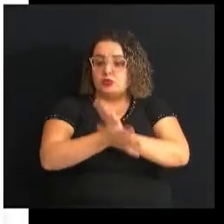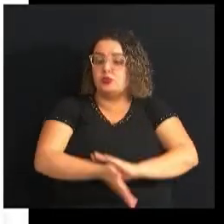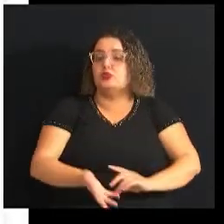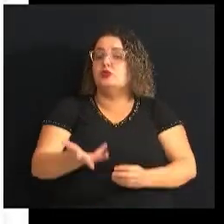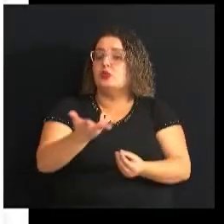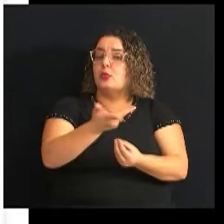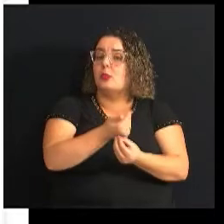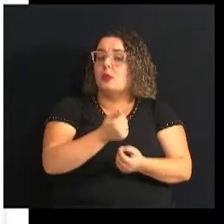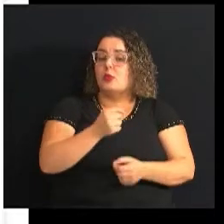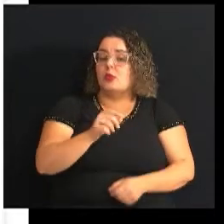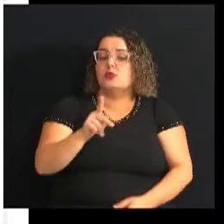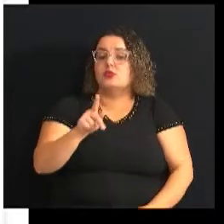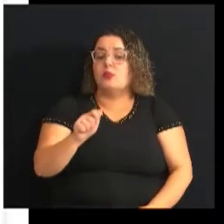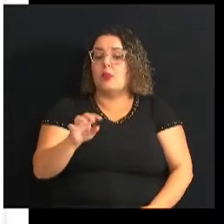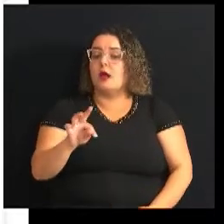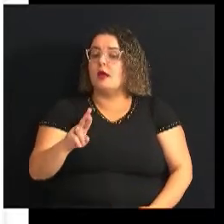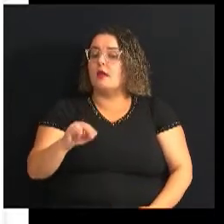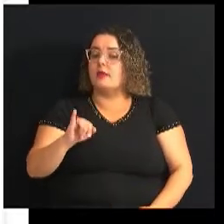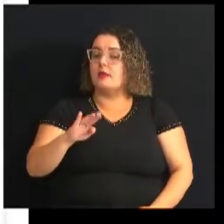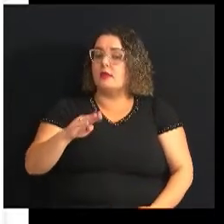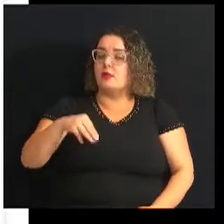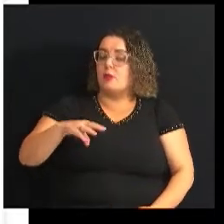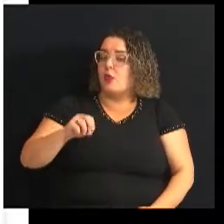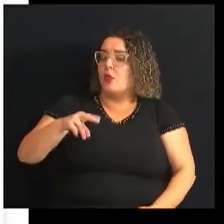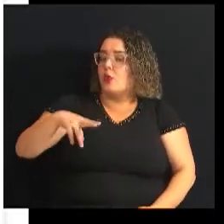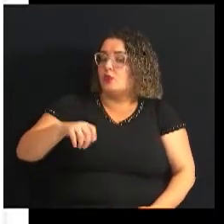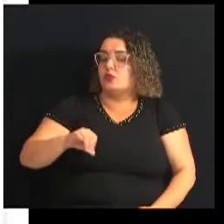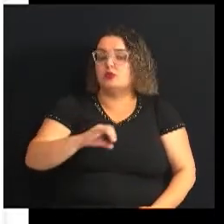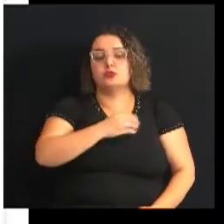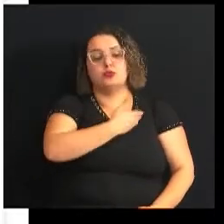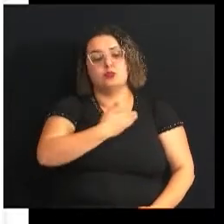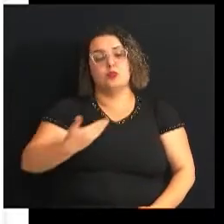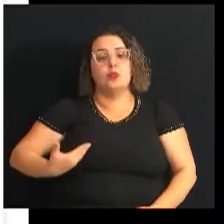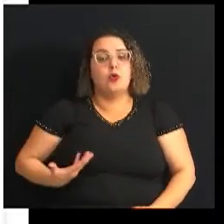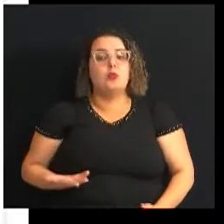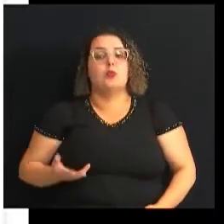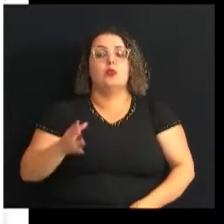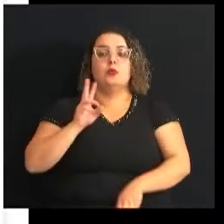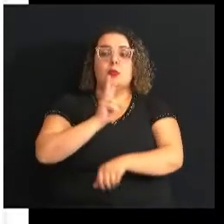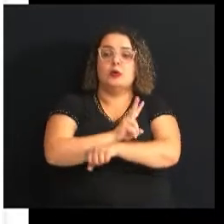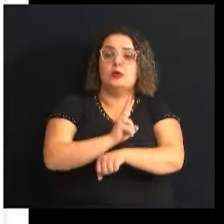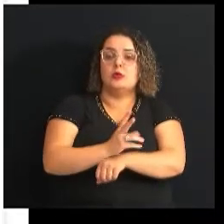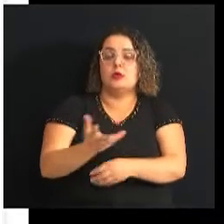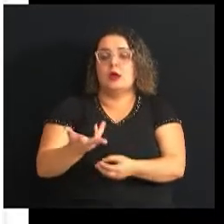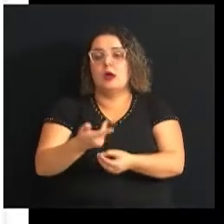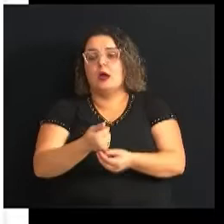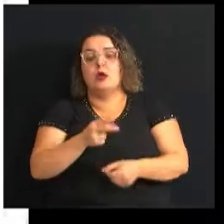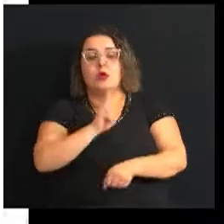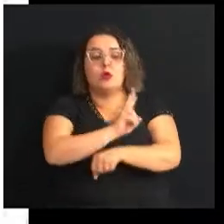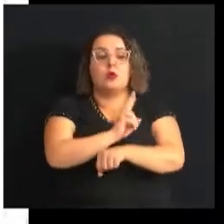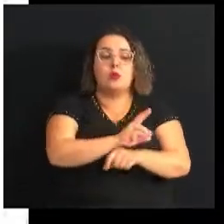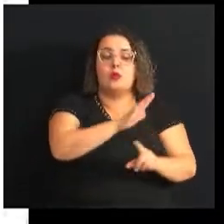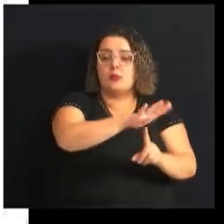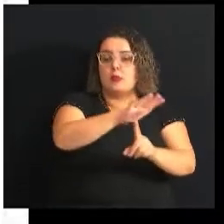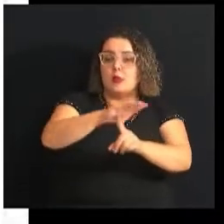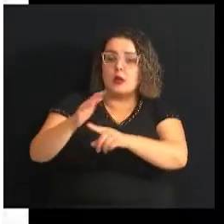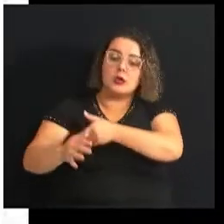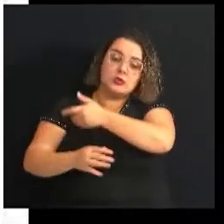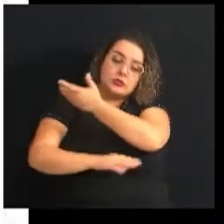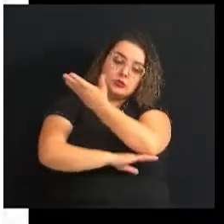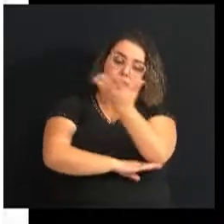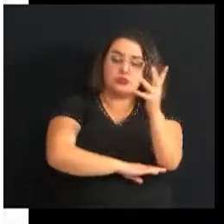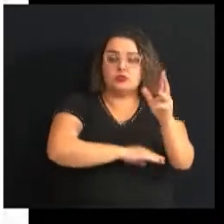públicos, proporcionar acesso à cultura, também proteger o meio ambiente, preservar as florestas. A gente tem